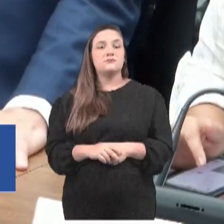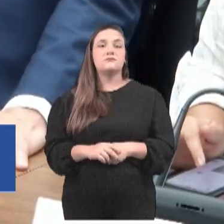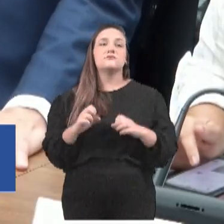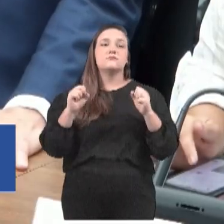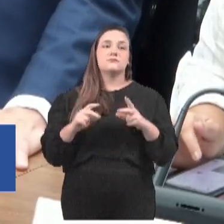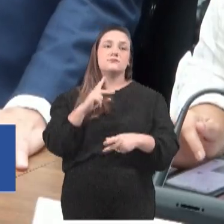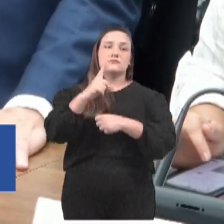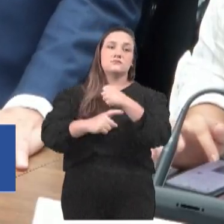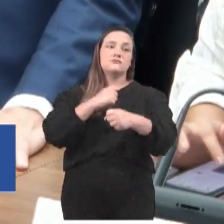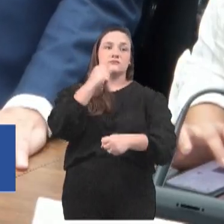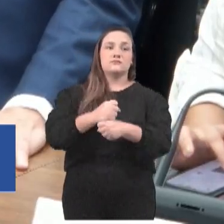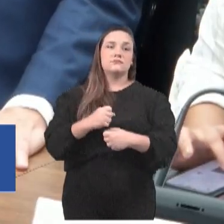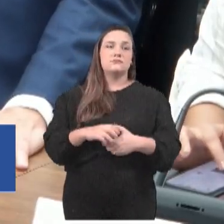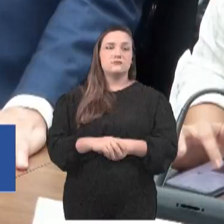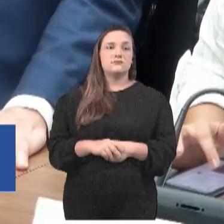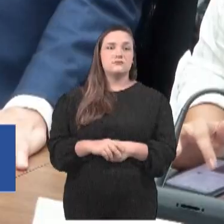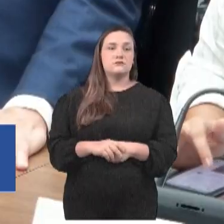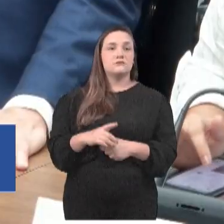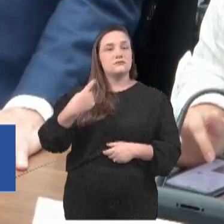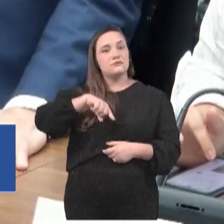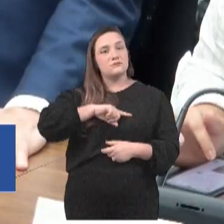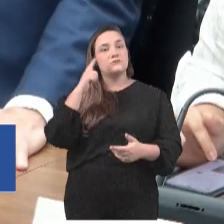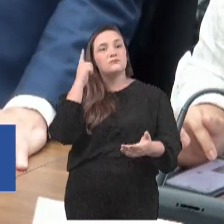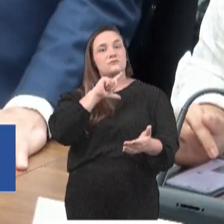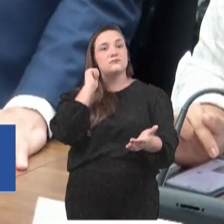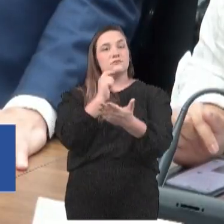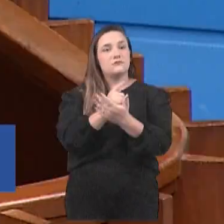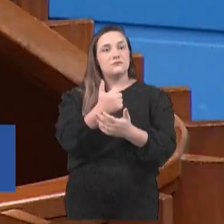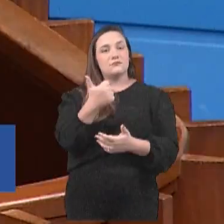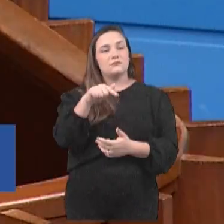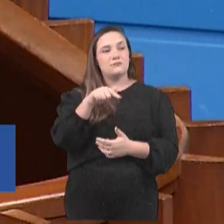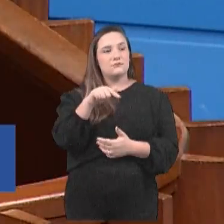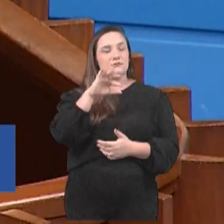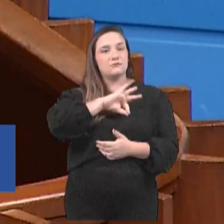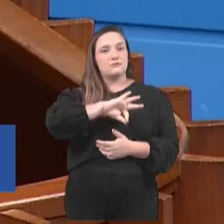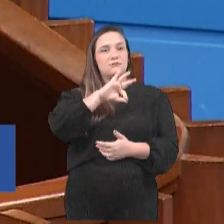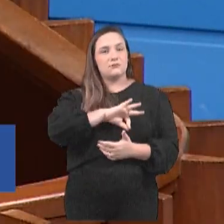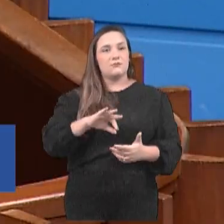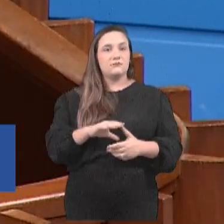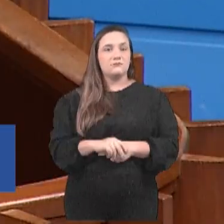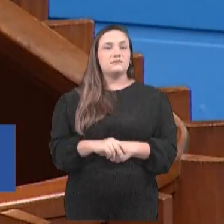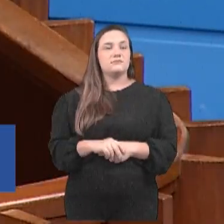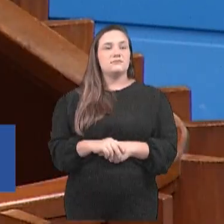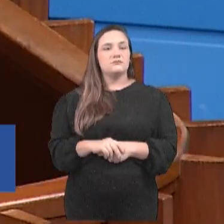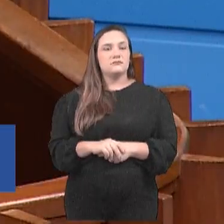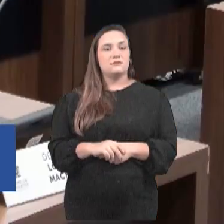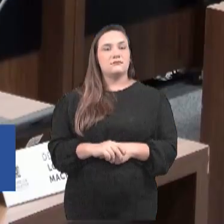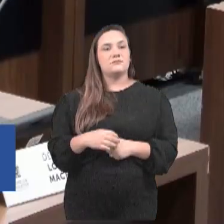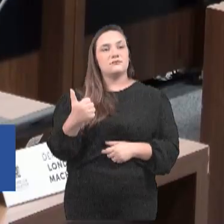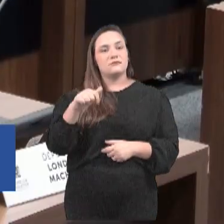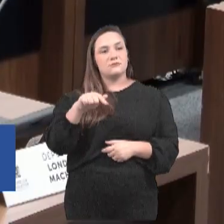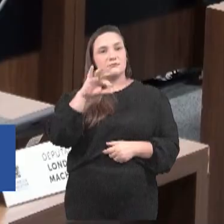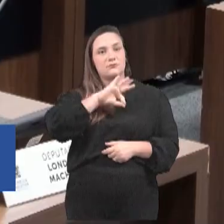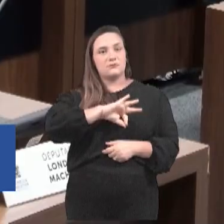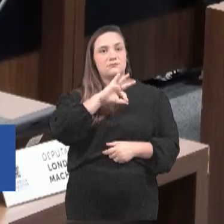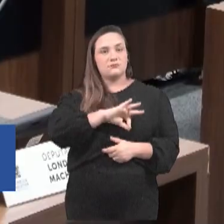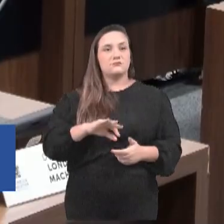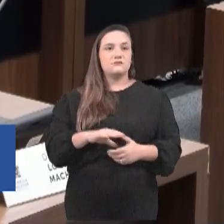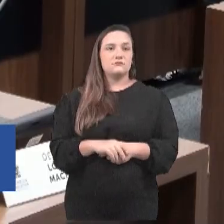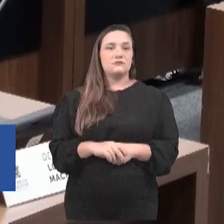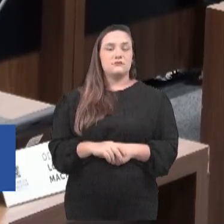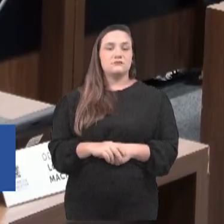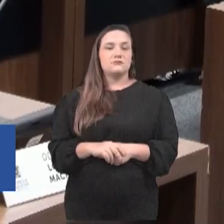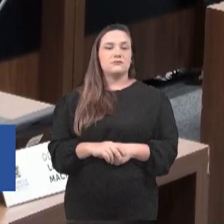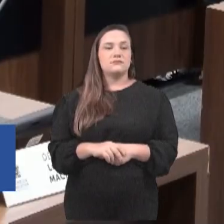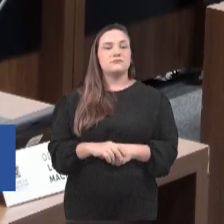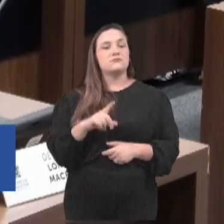primeiro ano, deputado Caravina, pagamos 17 folhas de salário, Zé Teixeira. 17, Paulo Duarte